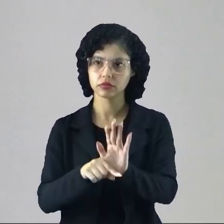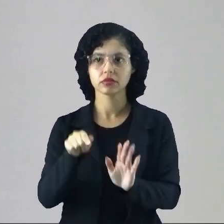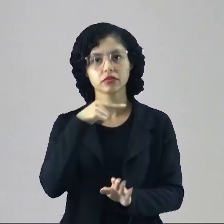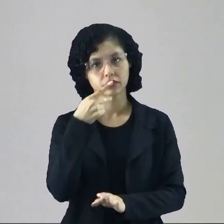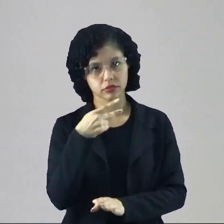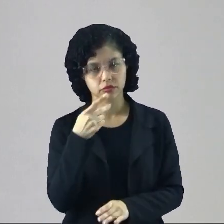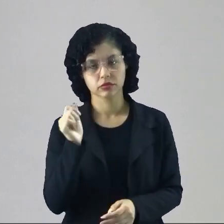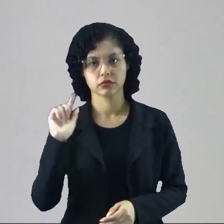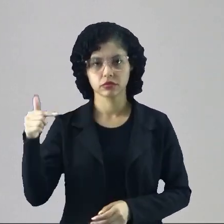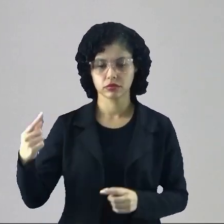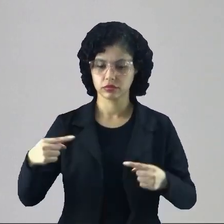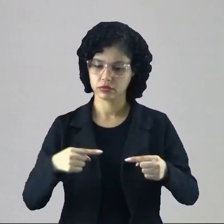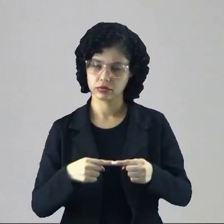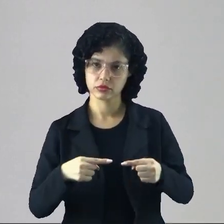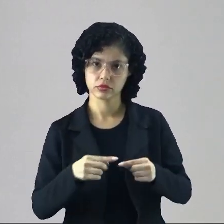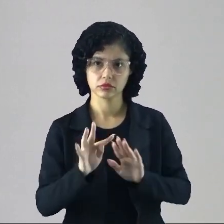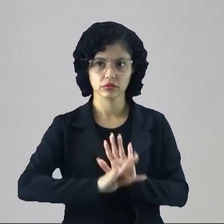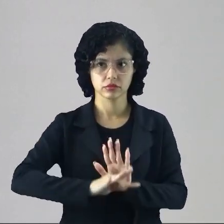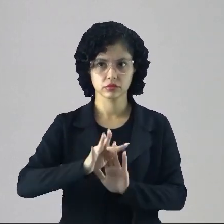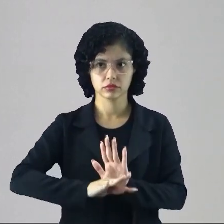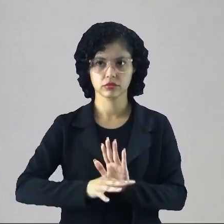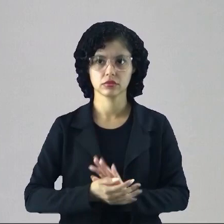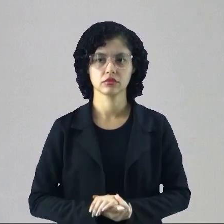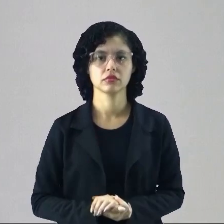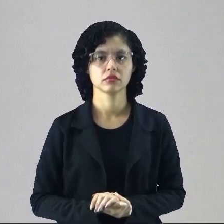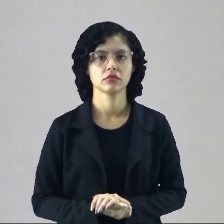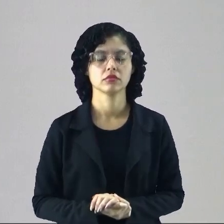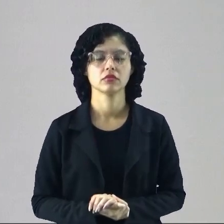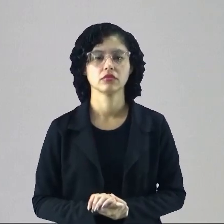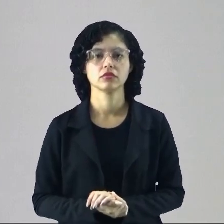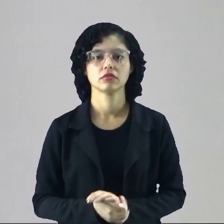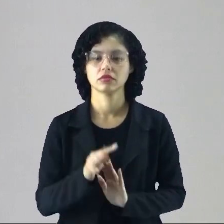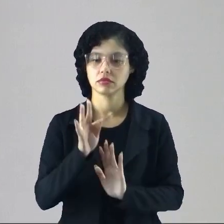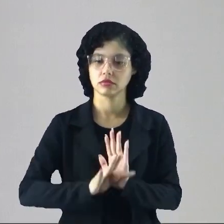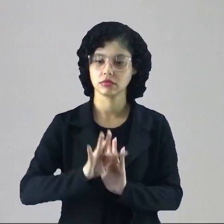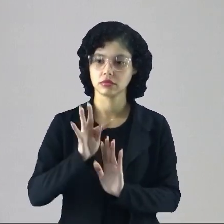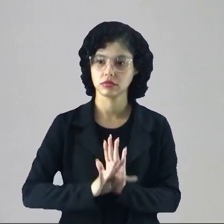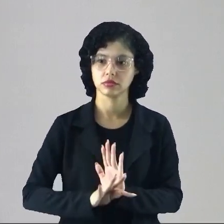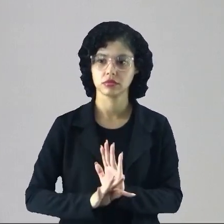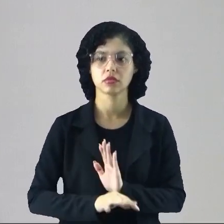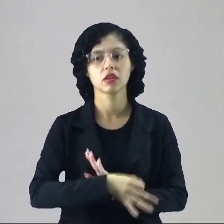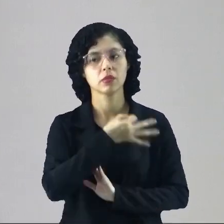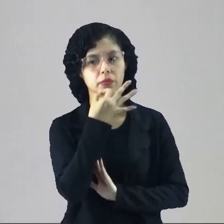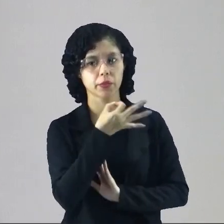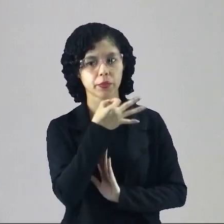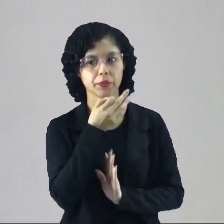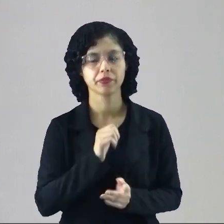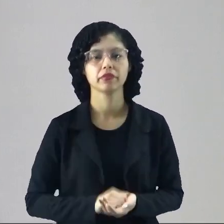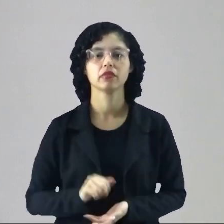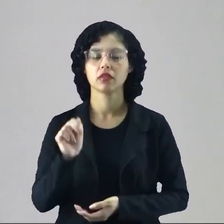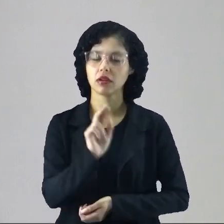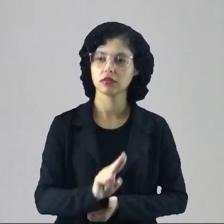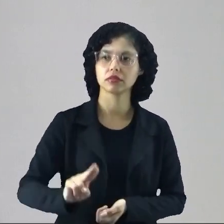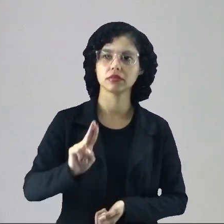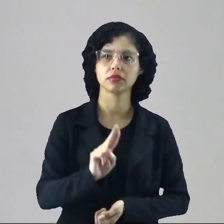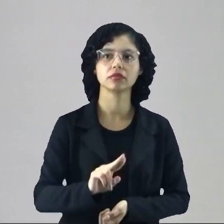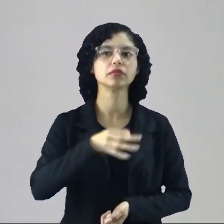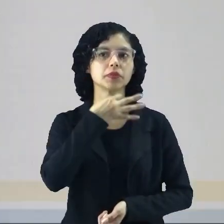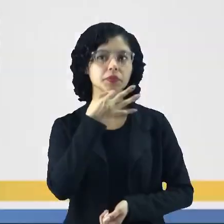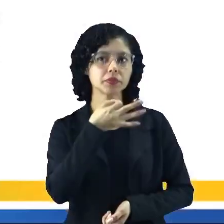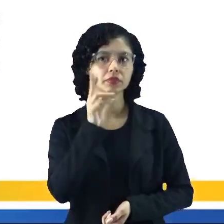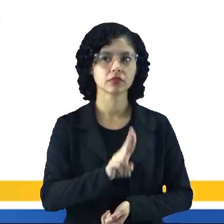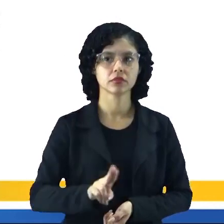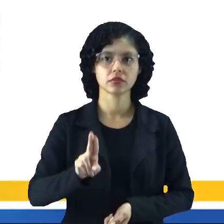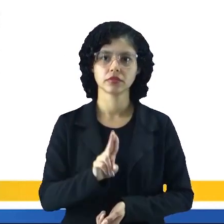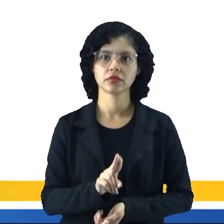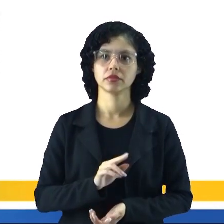que ela vem fazendo ali De acordo com o texto dela certo Por isso que é o texto expositivo argumentativo que vai utilizar argumentos